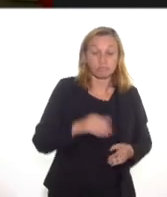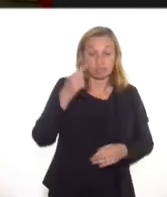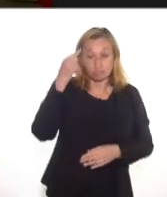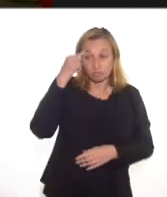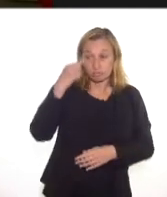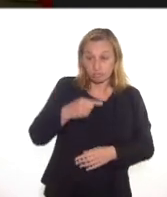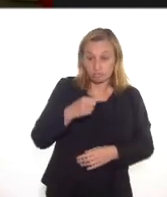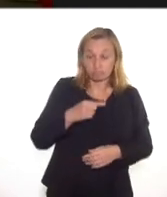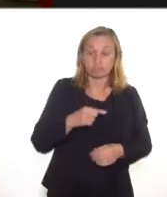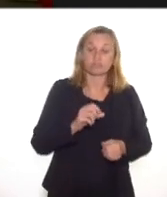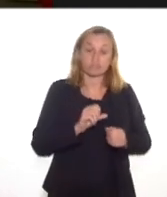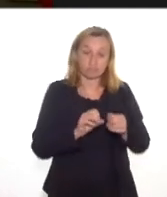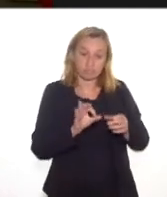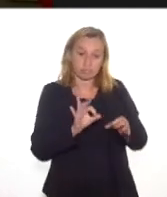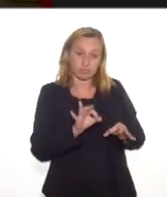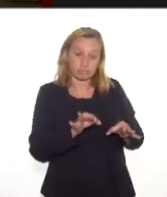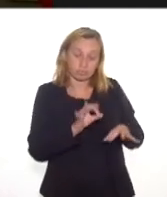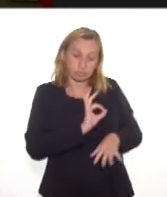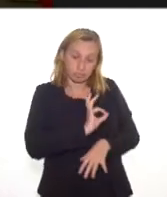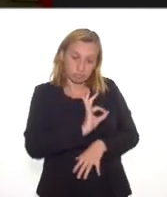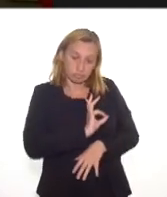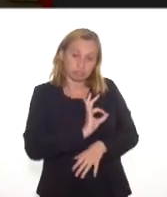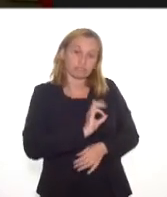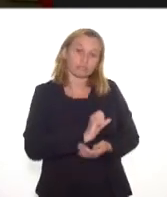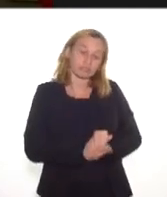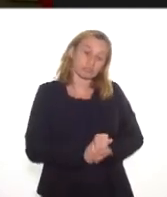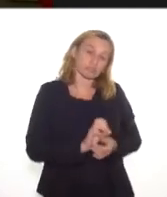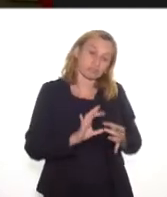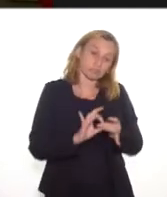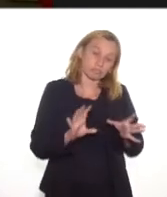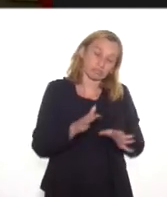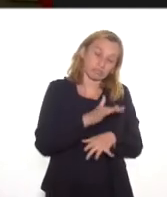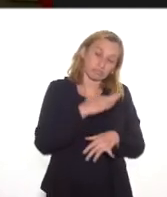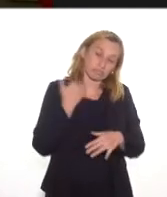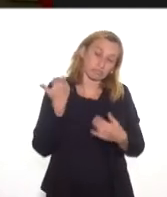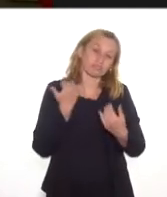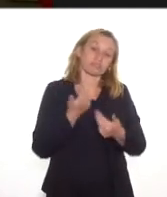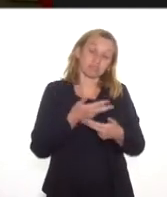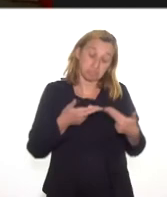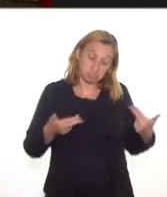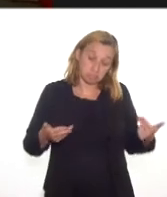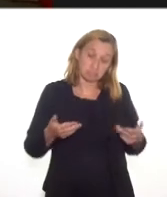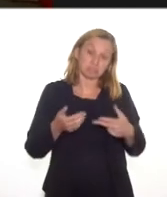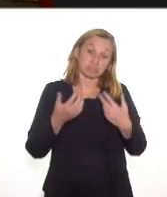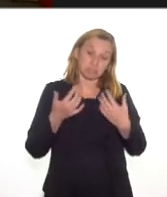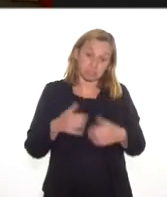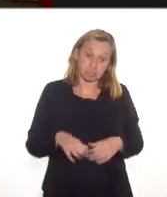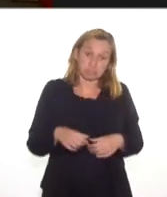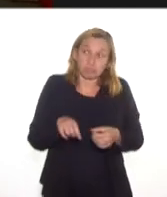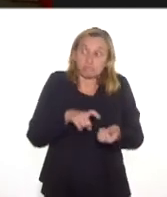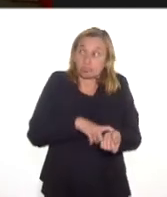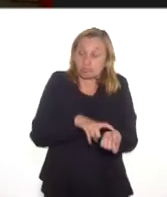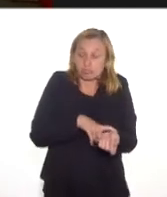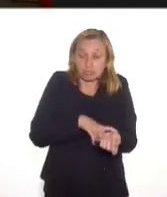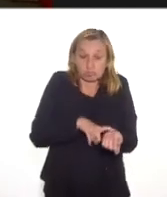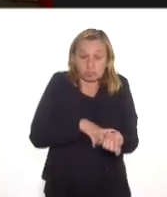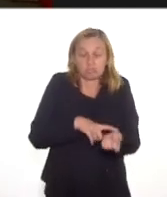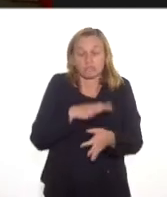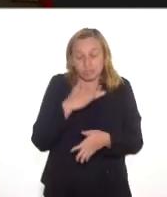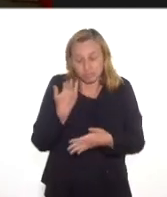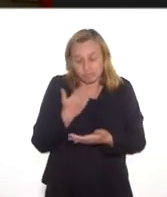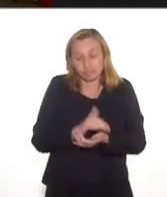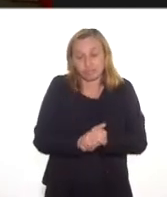ordenados fizeram no Jacarezinho, deixando tanto rastro de sangue, de terror, de pânico e de